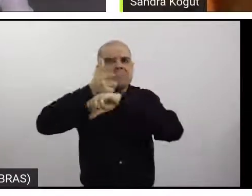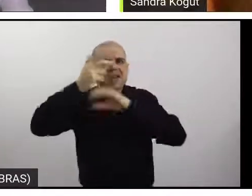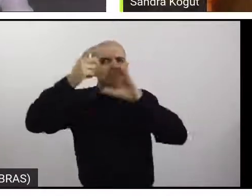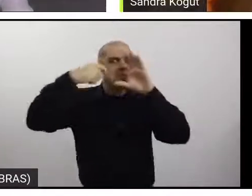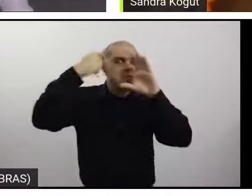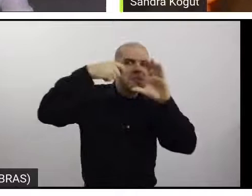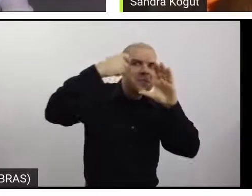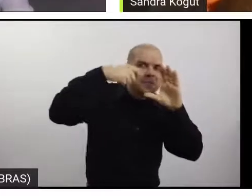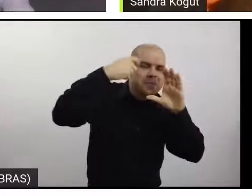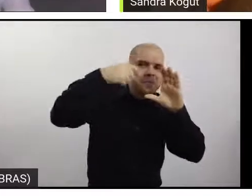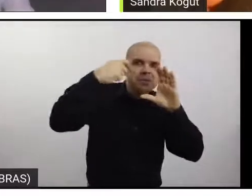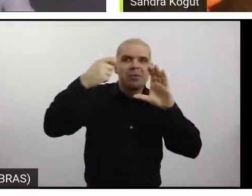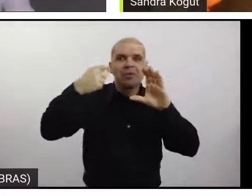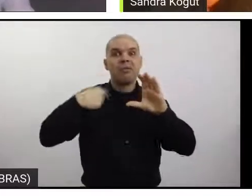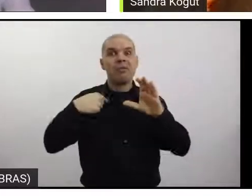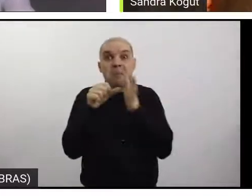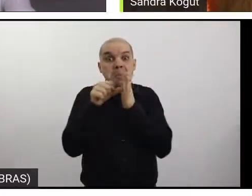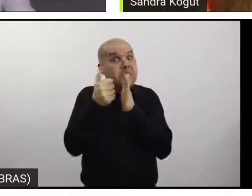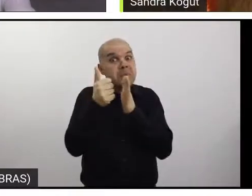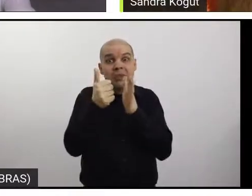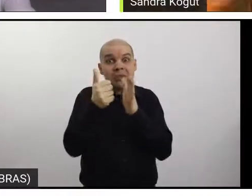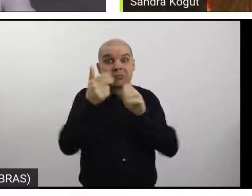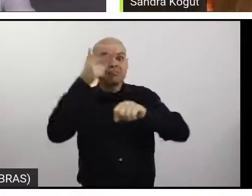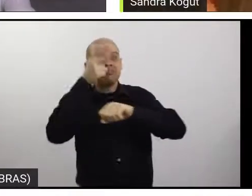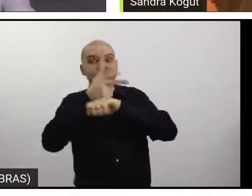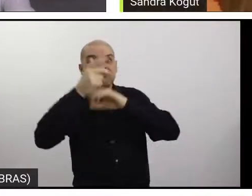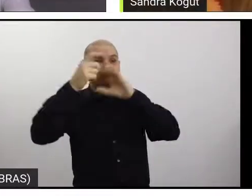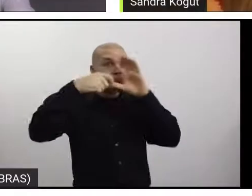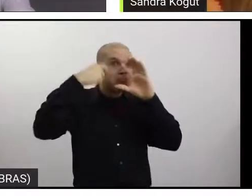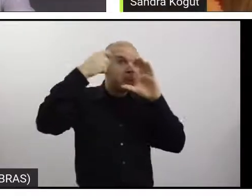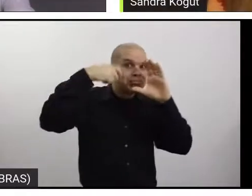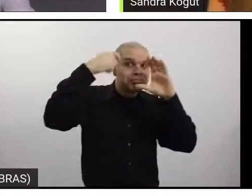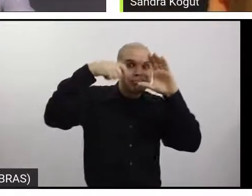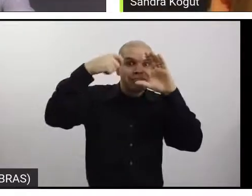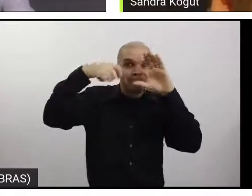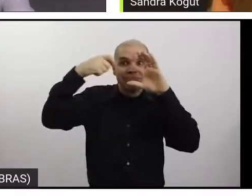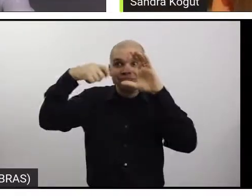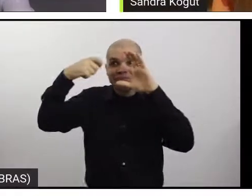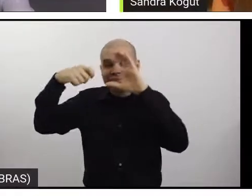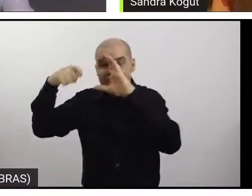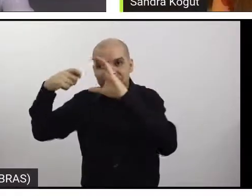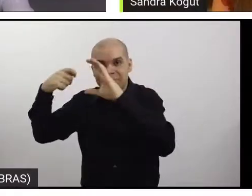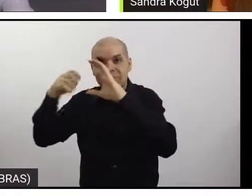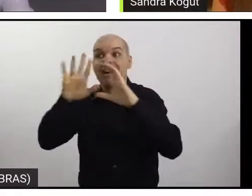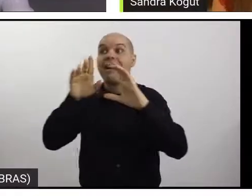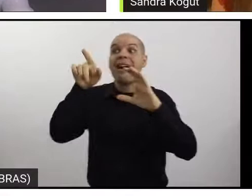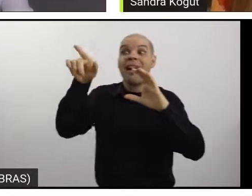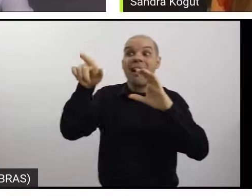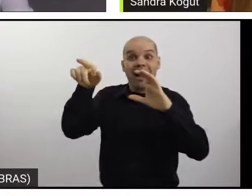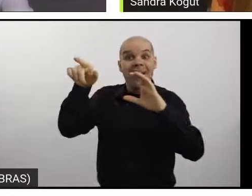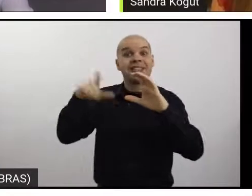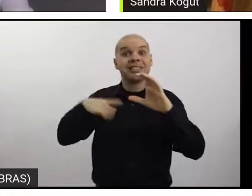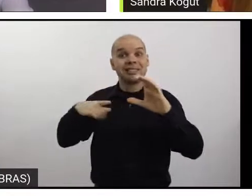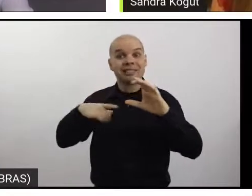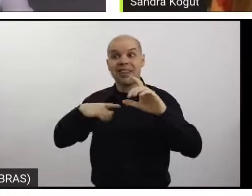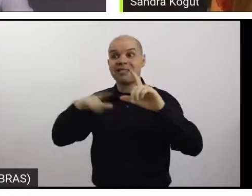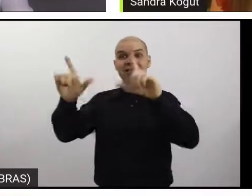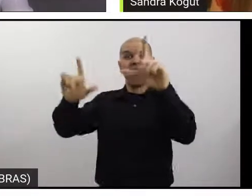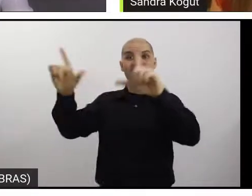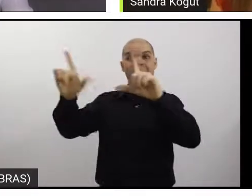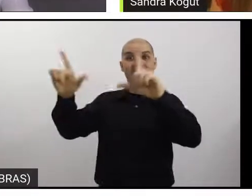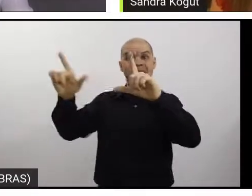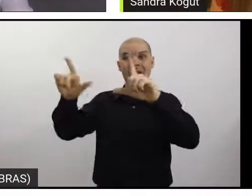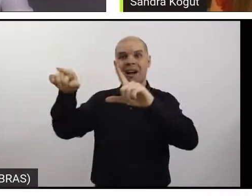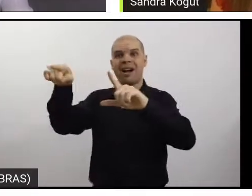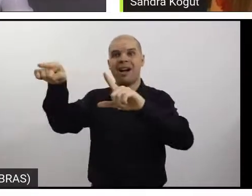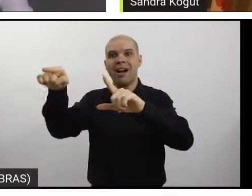conheci alguém numa televisão que você deixava você ir de noite, editar, porque você não tinha acesso à tecnologia, você não tinha